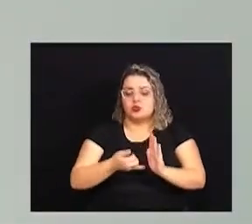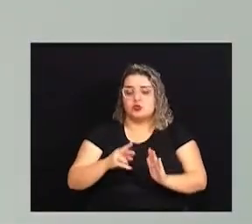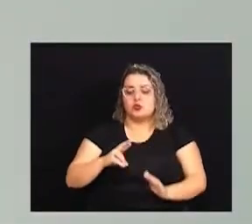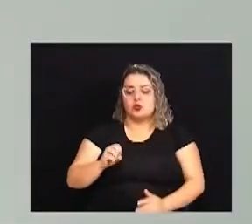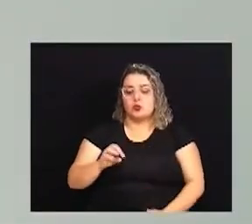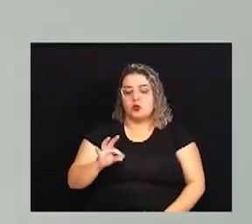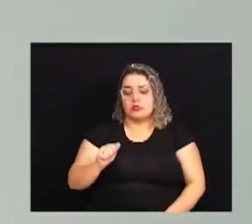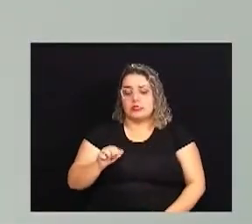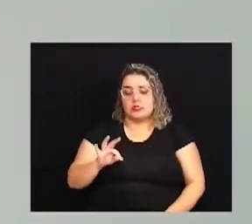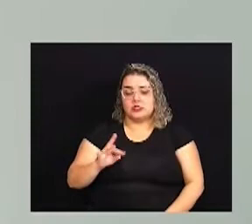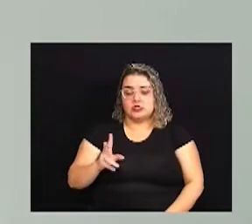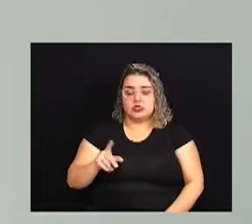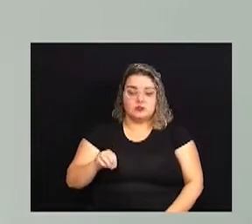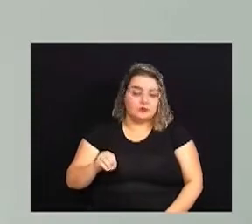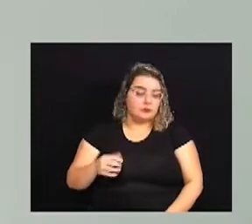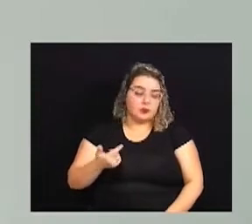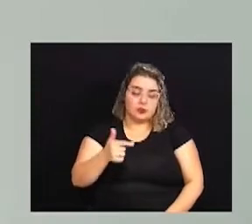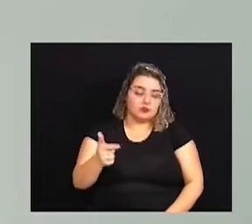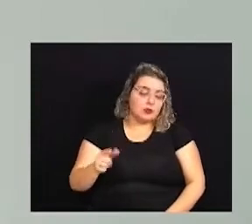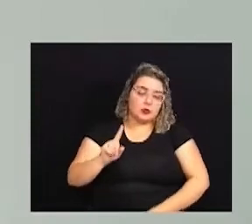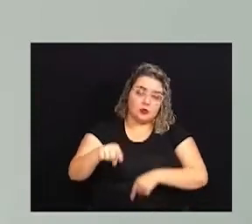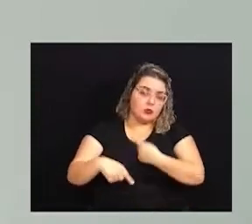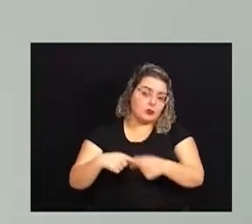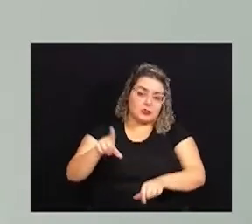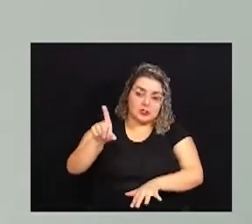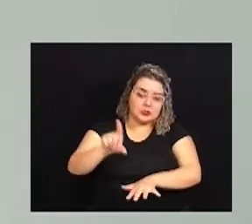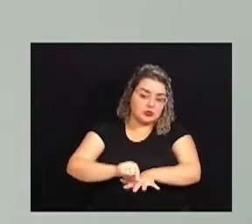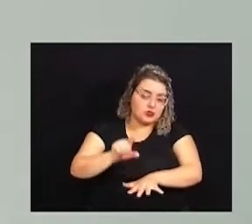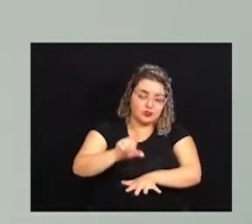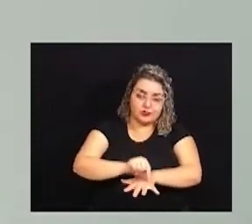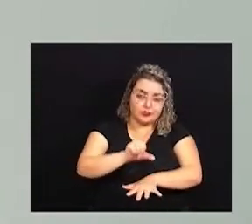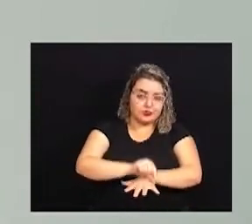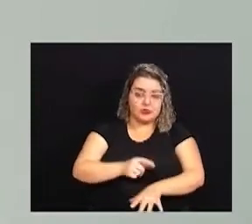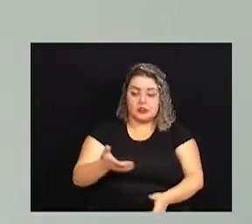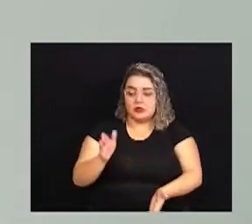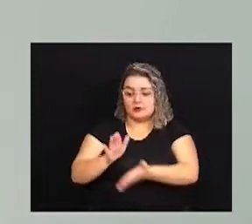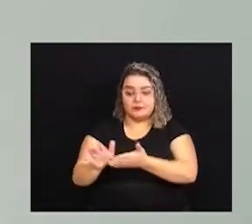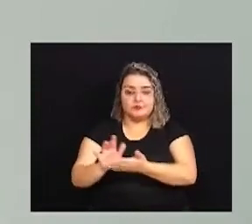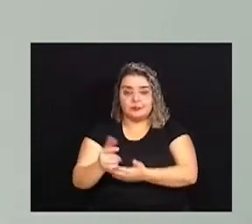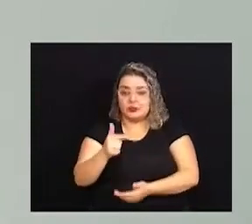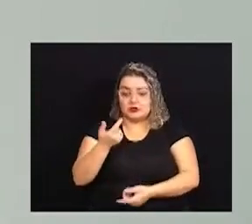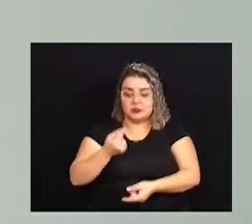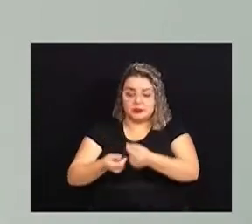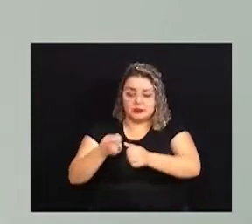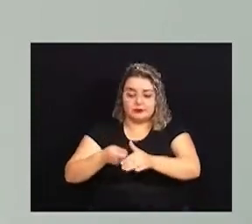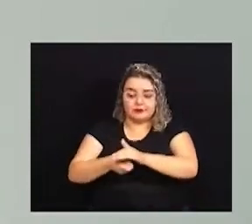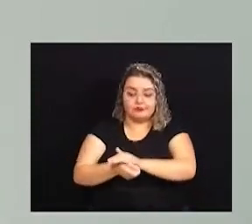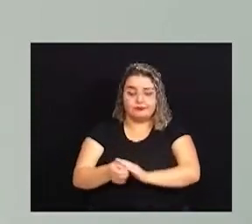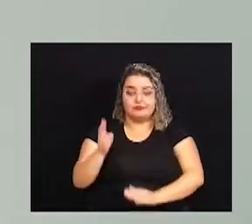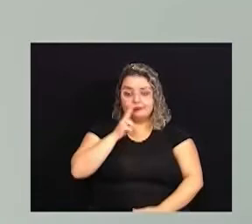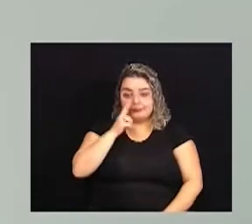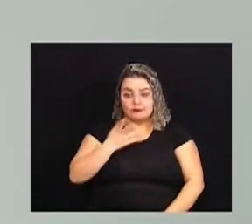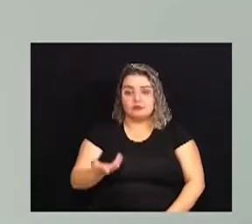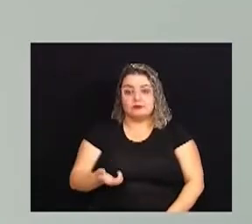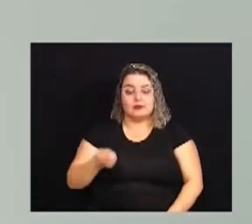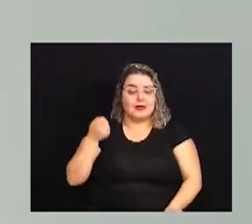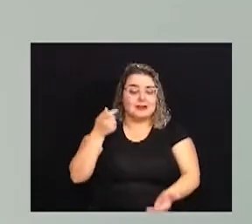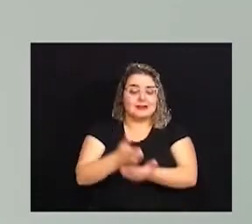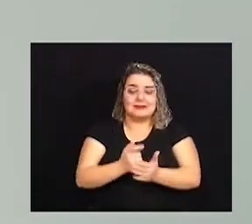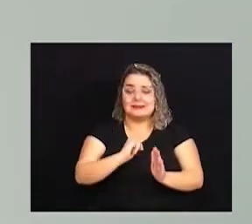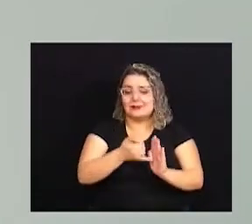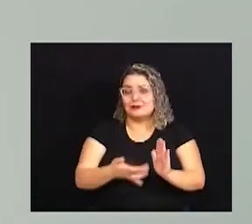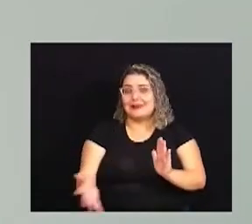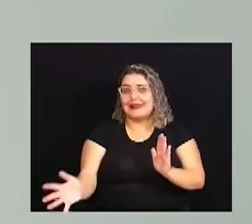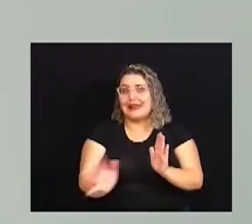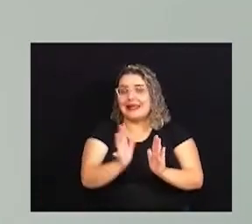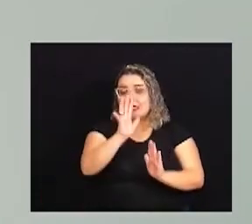o juros do rotativo por falta de opção. Às vezes você é obrigado a fazer um gasto. Se você não tem a reserva, você vai ter que pagar esses